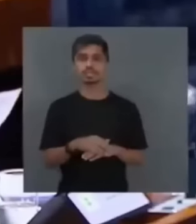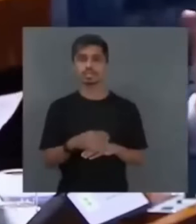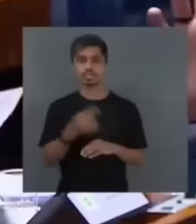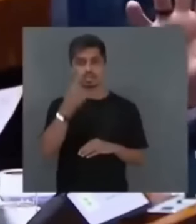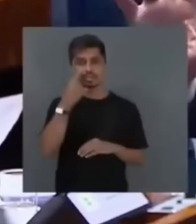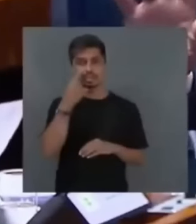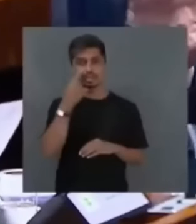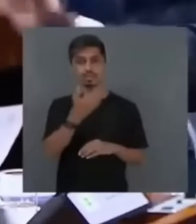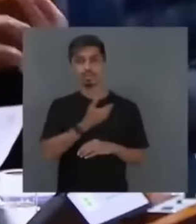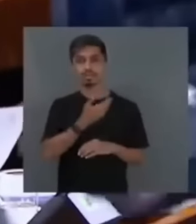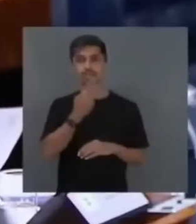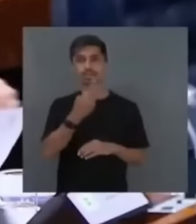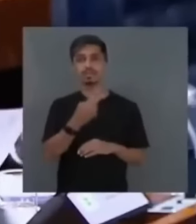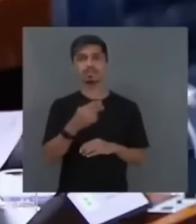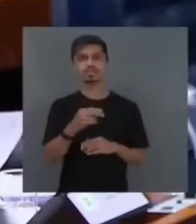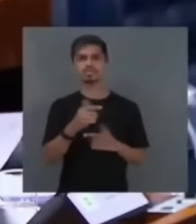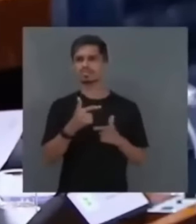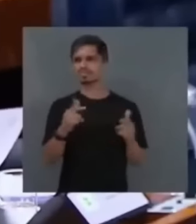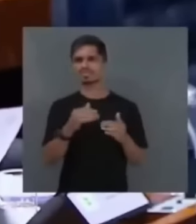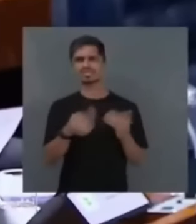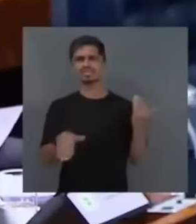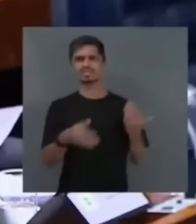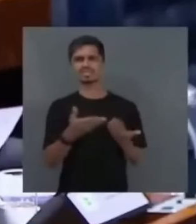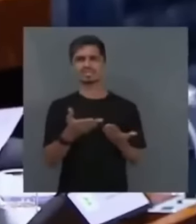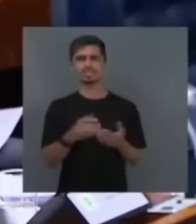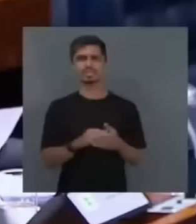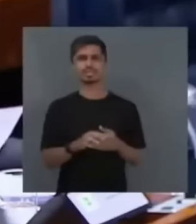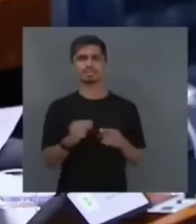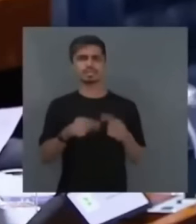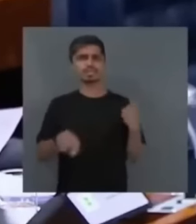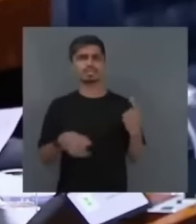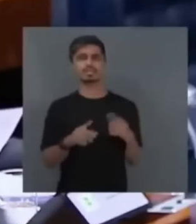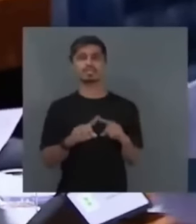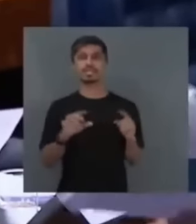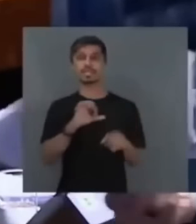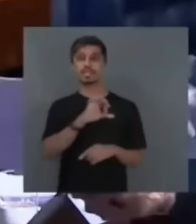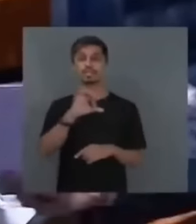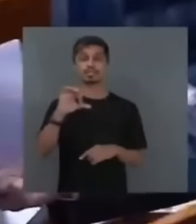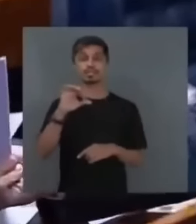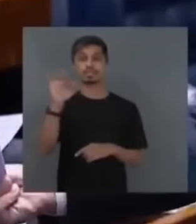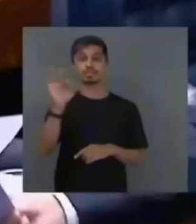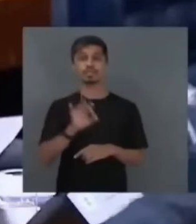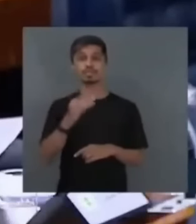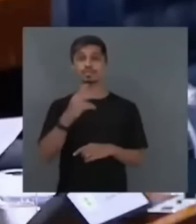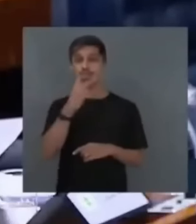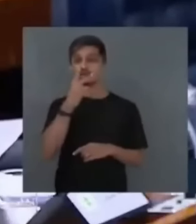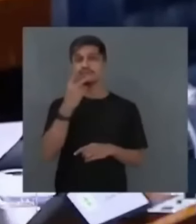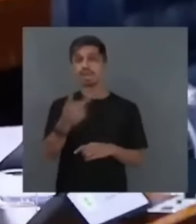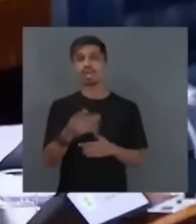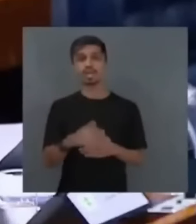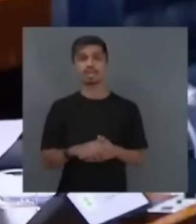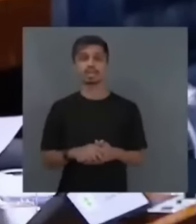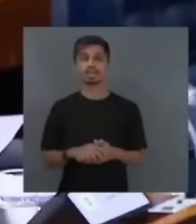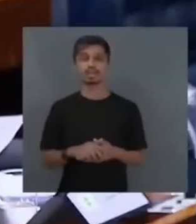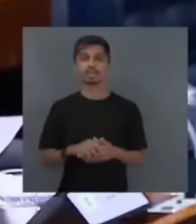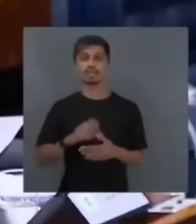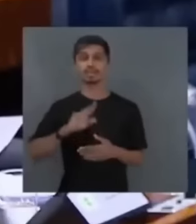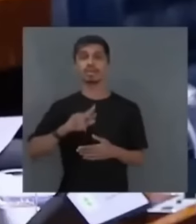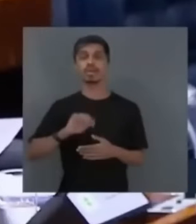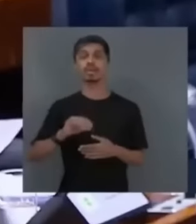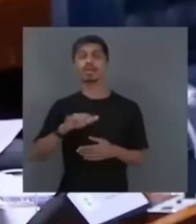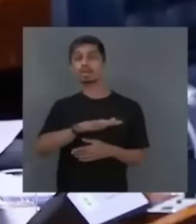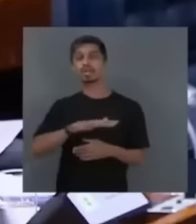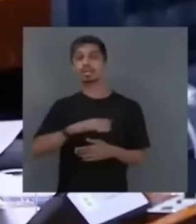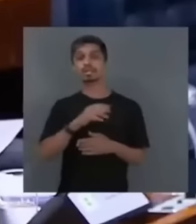ouvi colega dizendo que não tinha nada a ver. Mas não é o que 99% dos brasileiros estão dizendo. Não é o que a